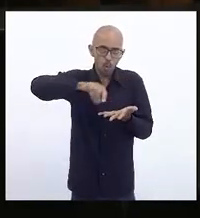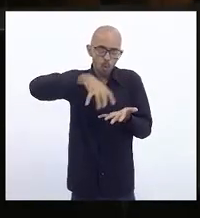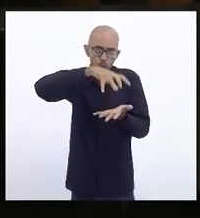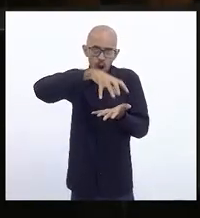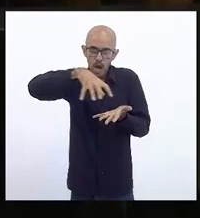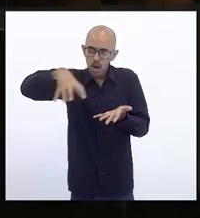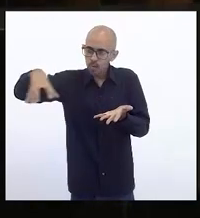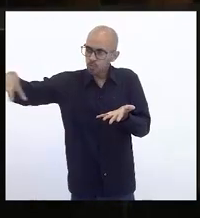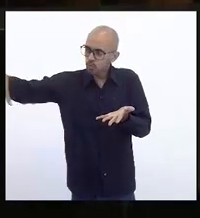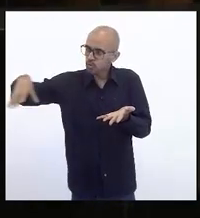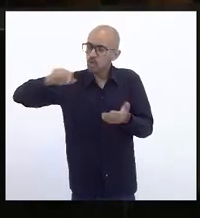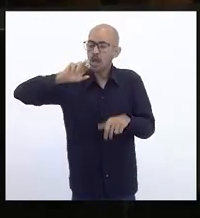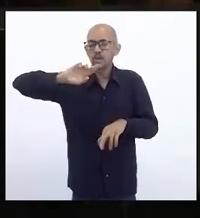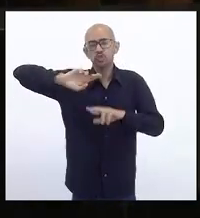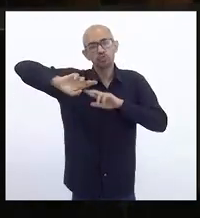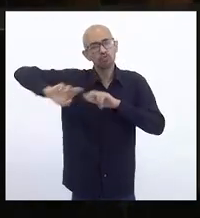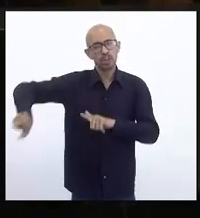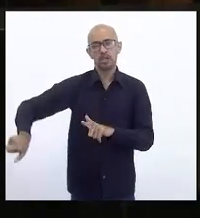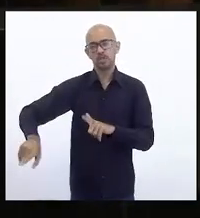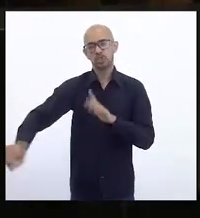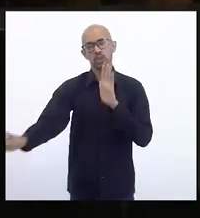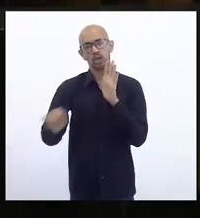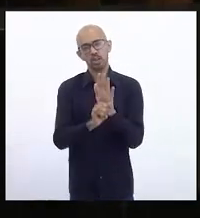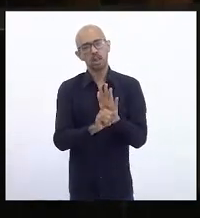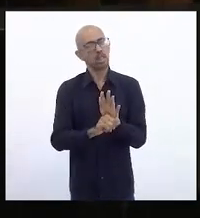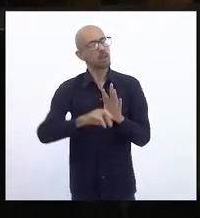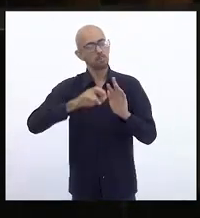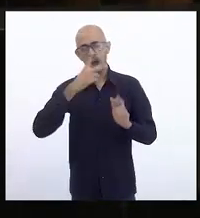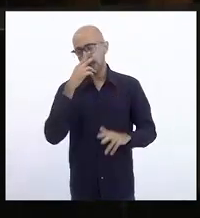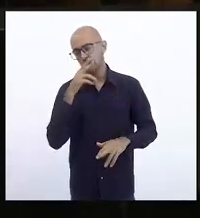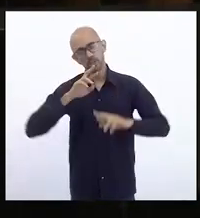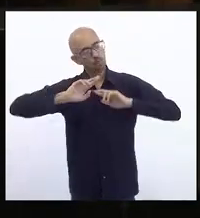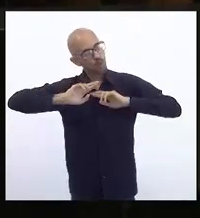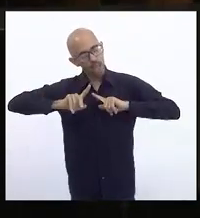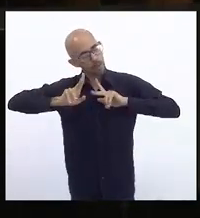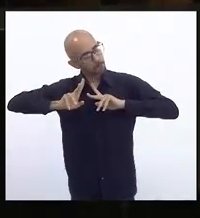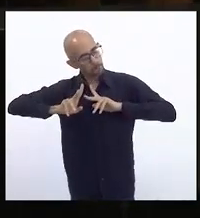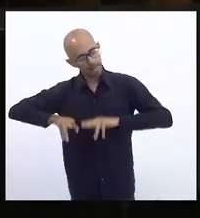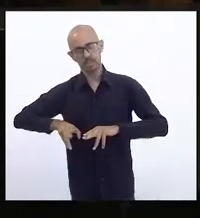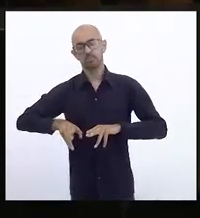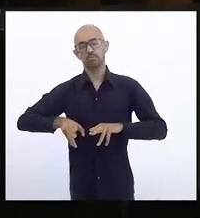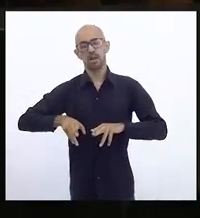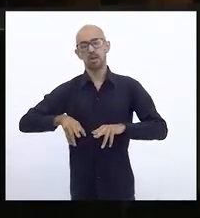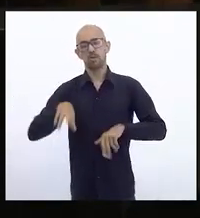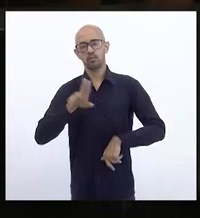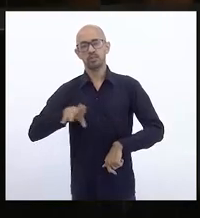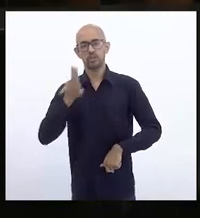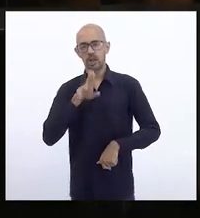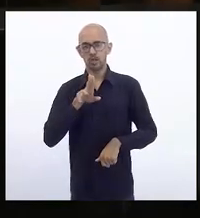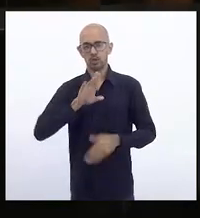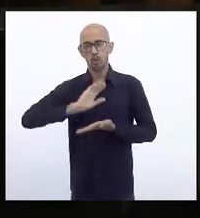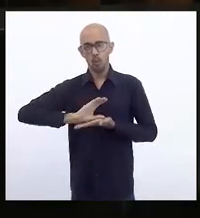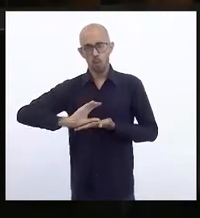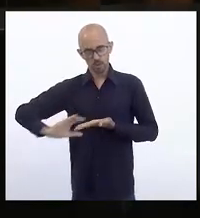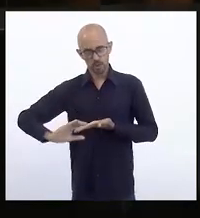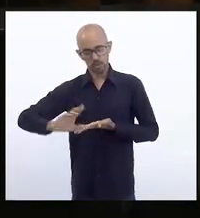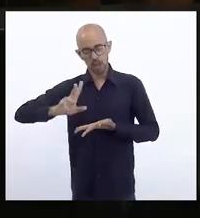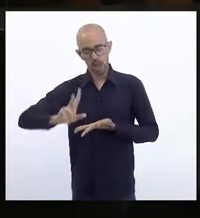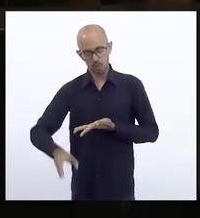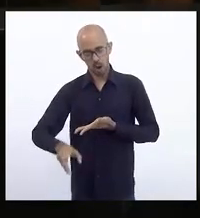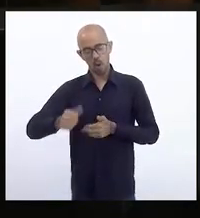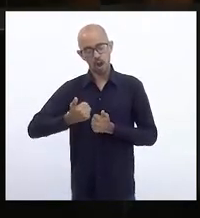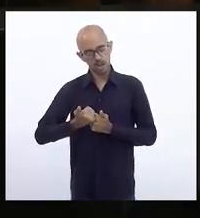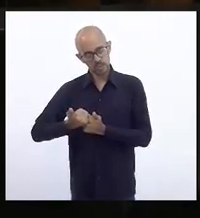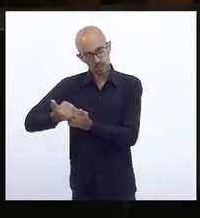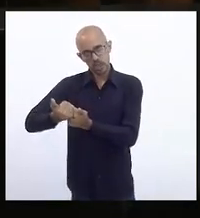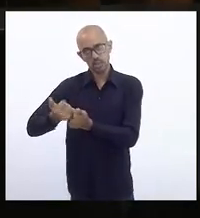era completamente diferente um do outro, parecia que não era a mesma universidade, mas era. O orçamento é igual, a assistência